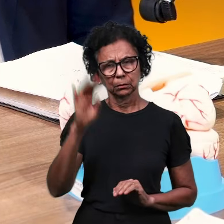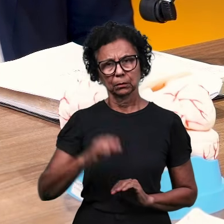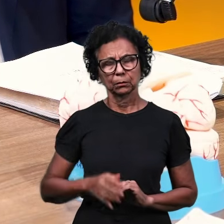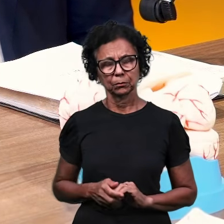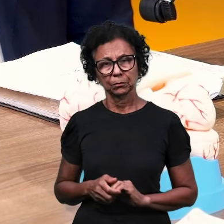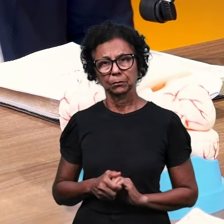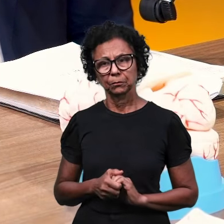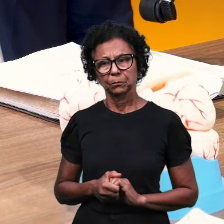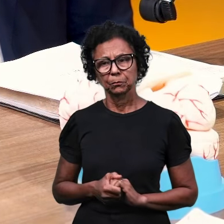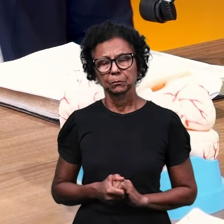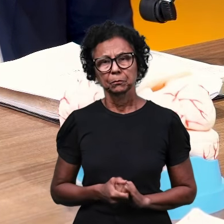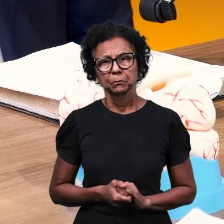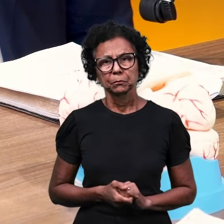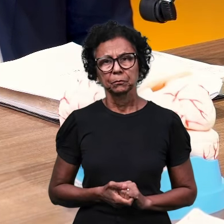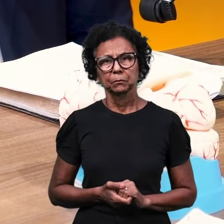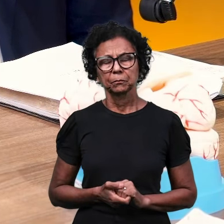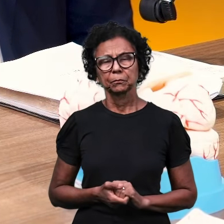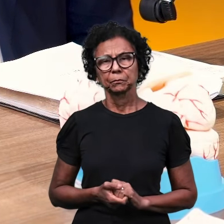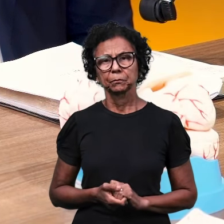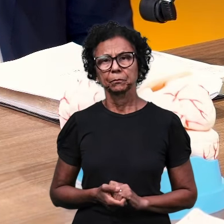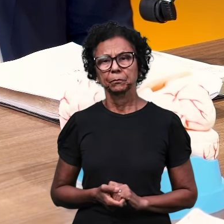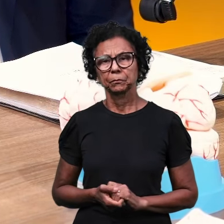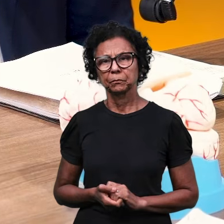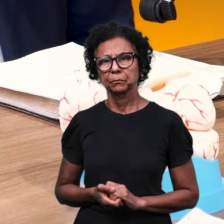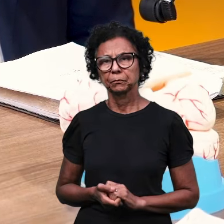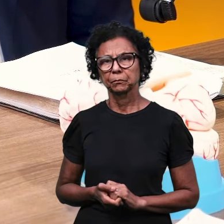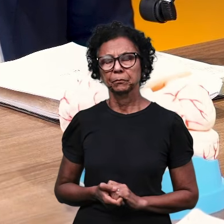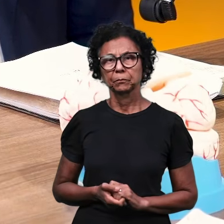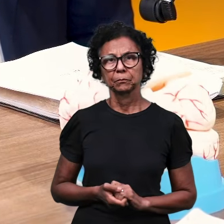fundamental, principalmente no nosso meio,